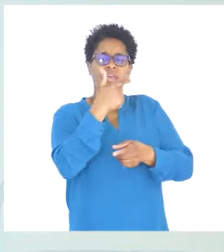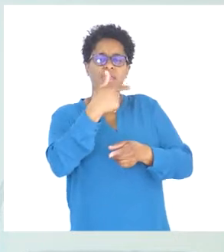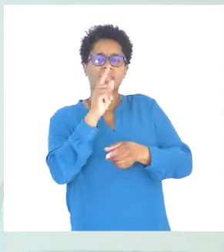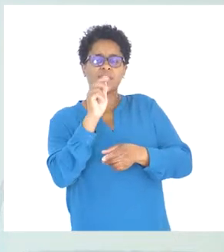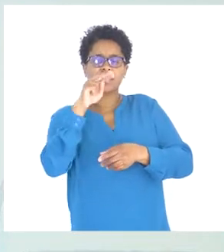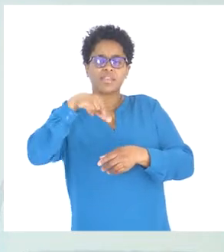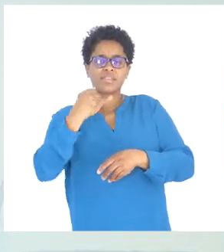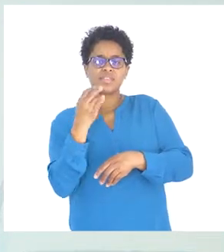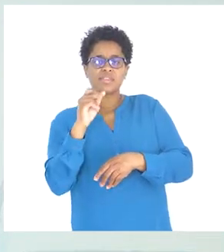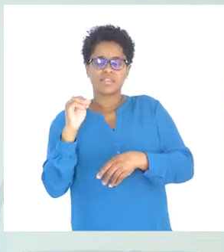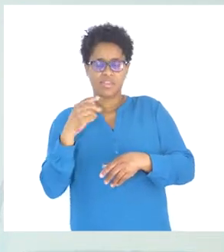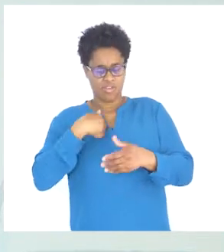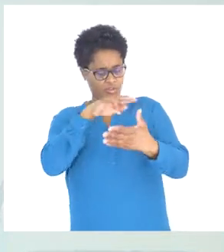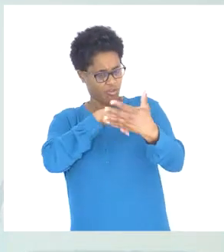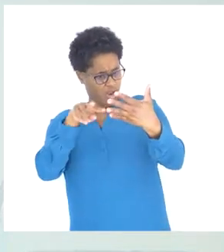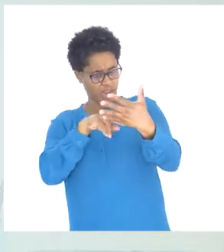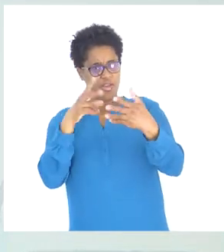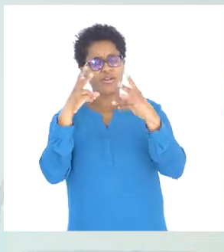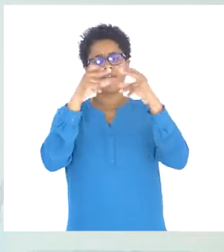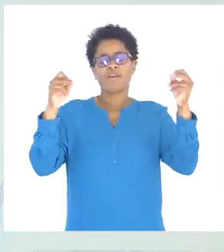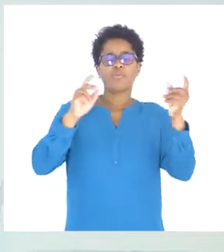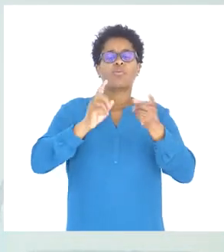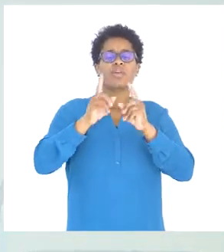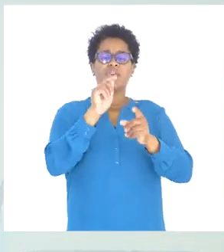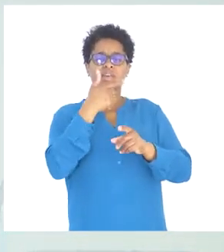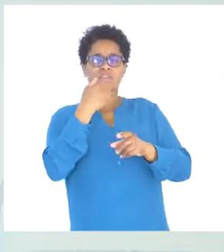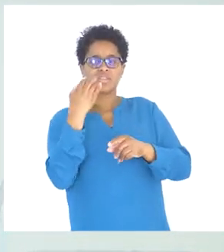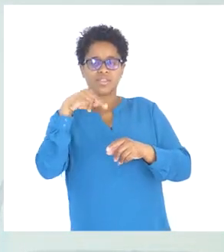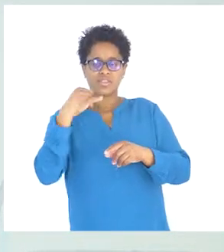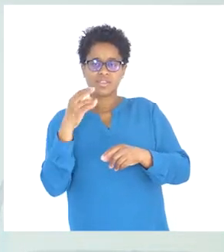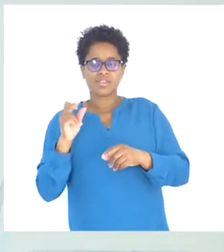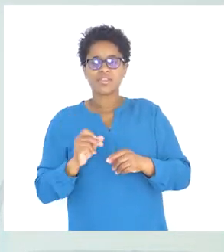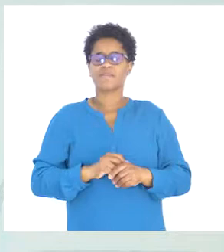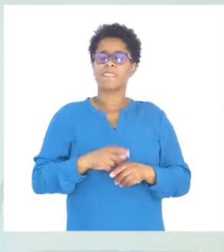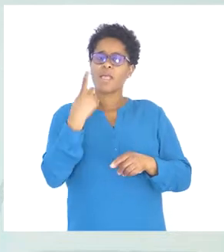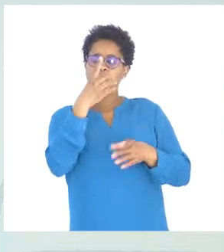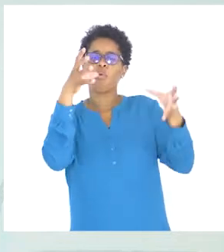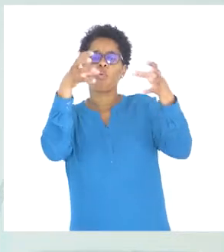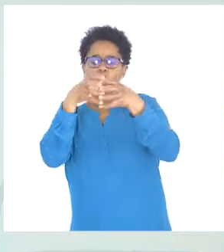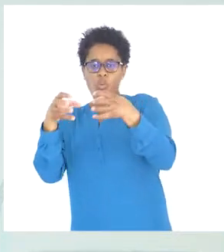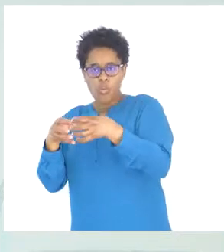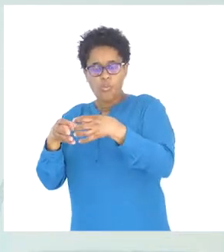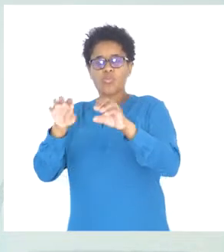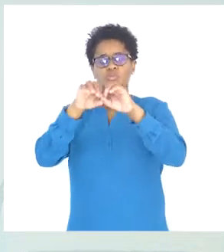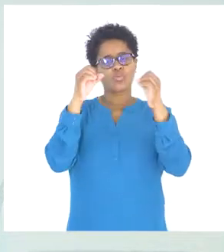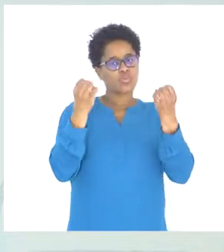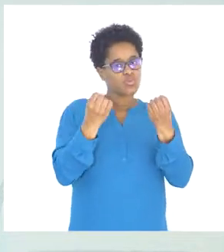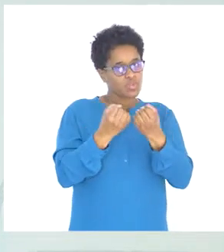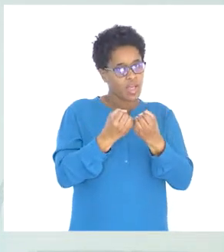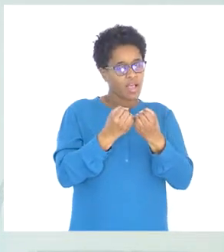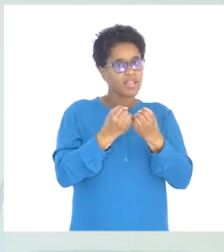etnias? Vou ler o conceito de etnias. Refere-se a um grupo social em que